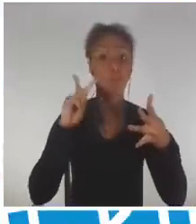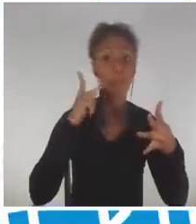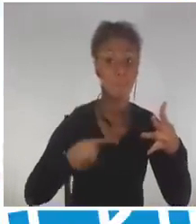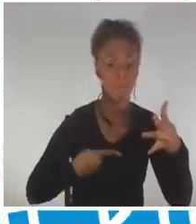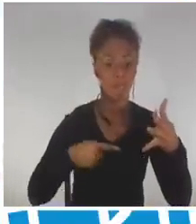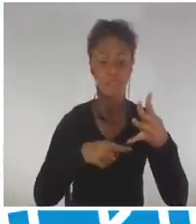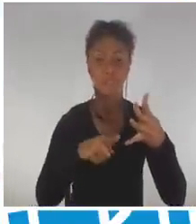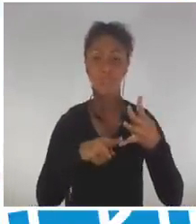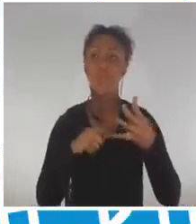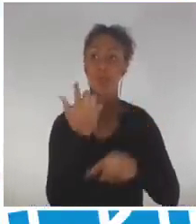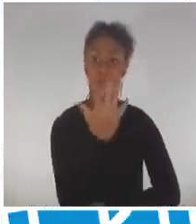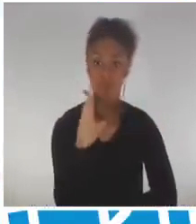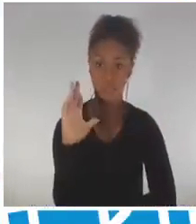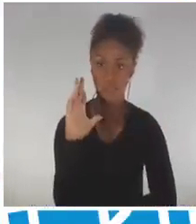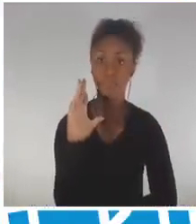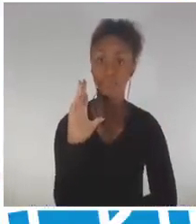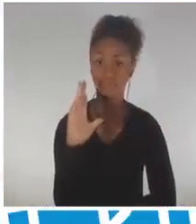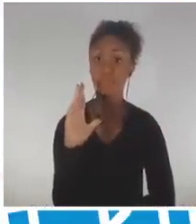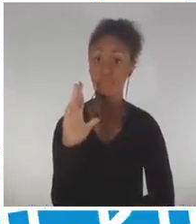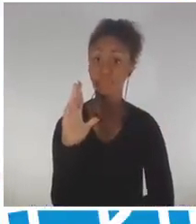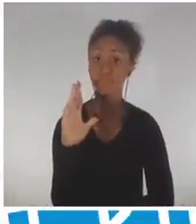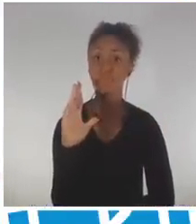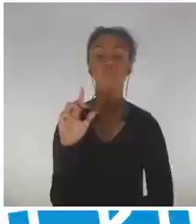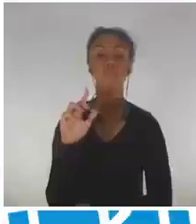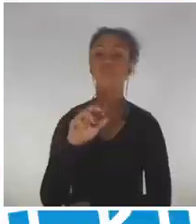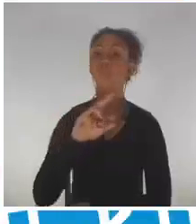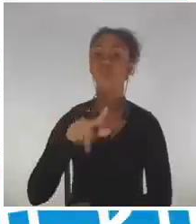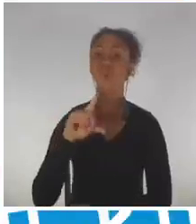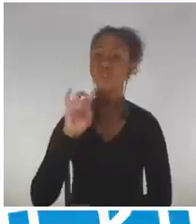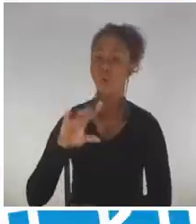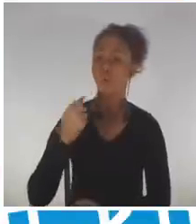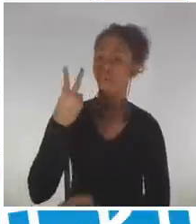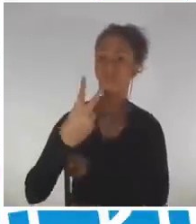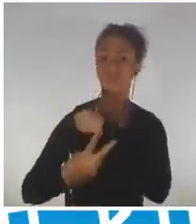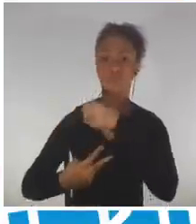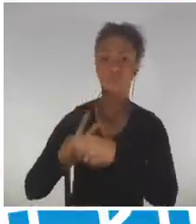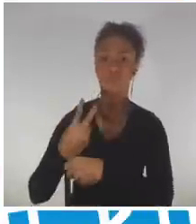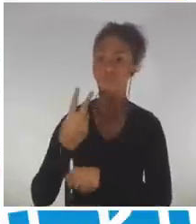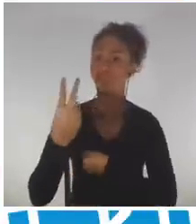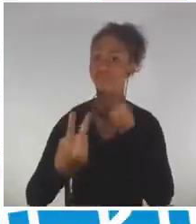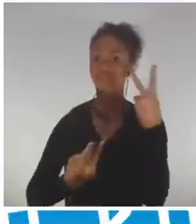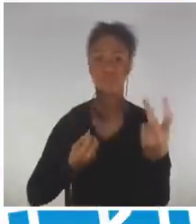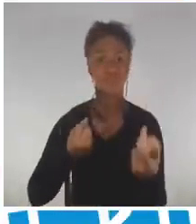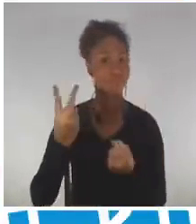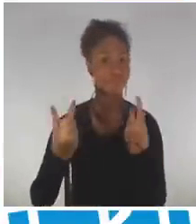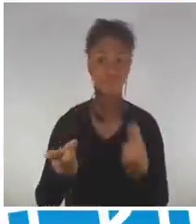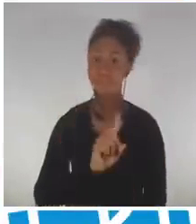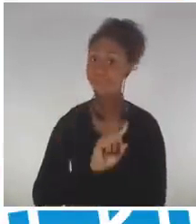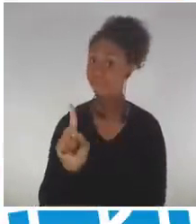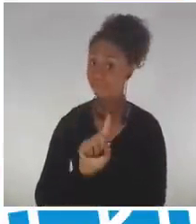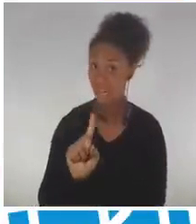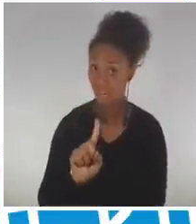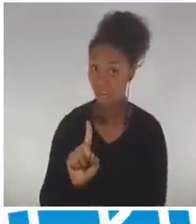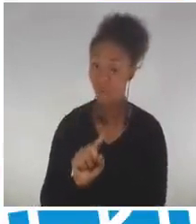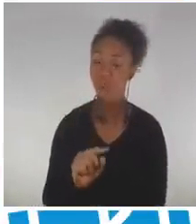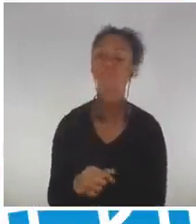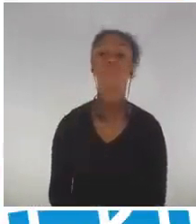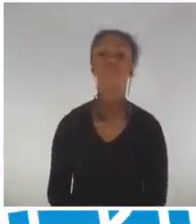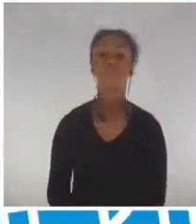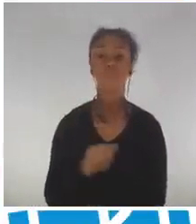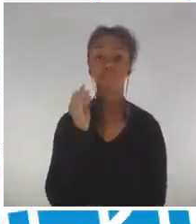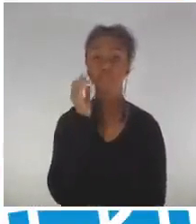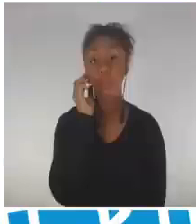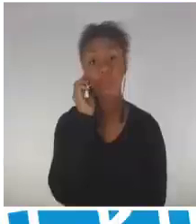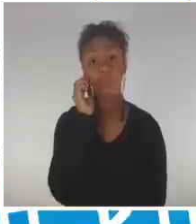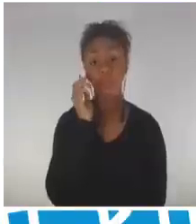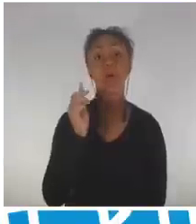aplicação anualizada, não mais aplicação bienal, né, é uma evolução substancial